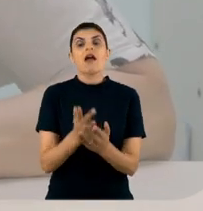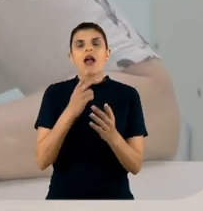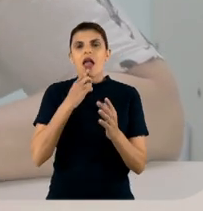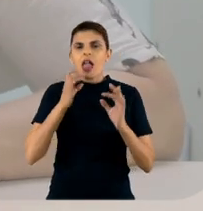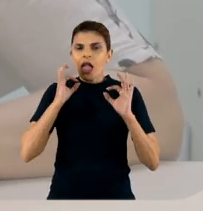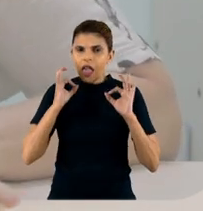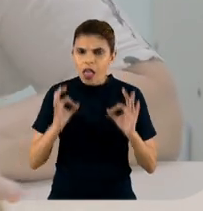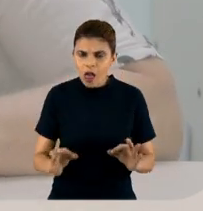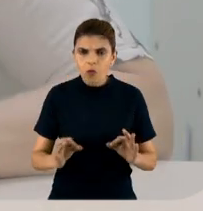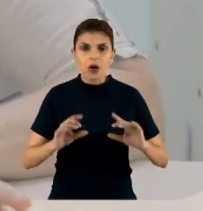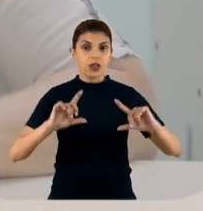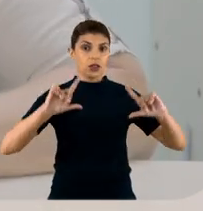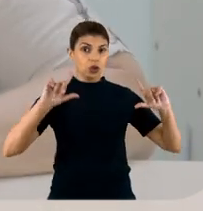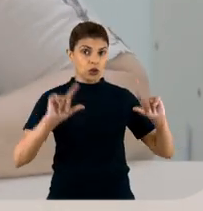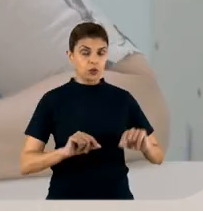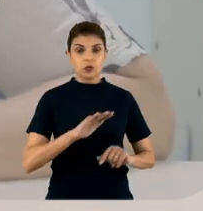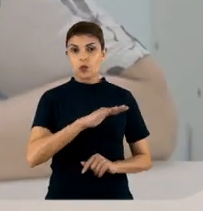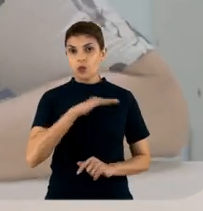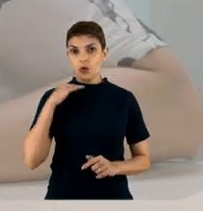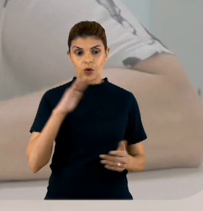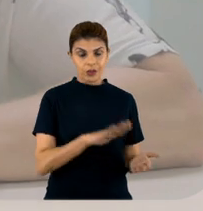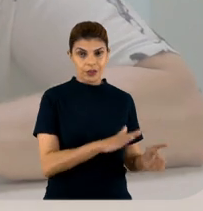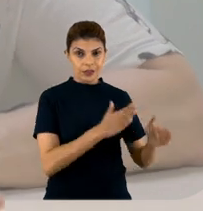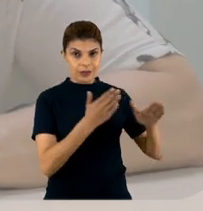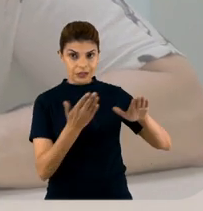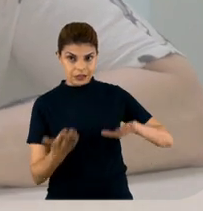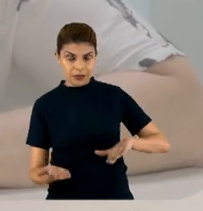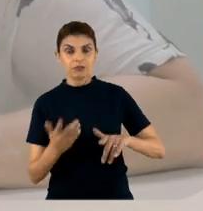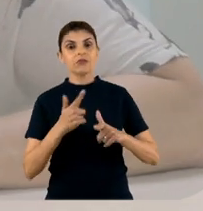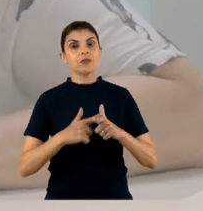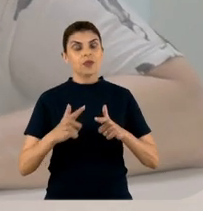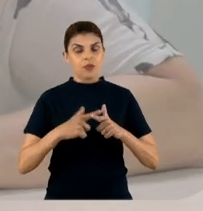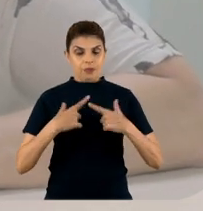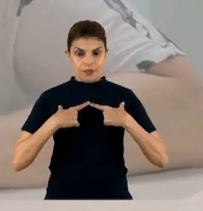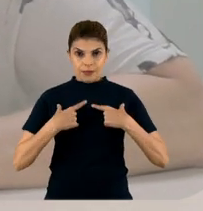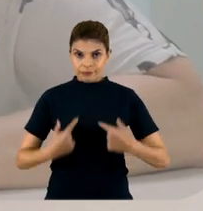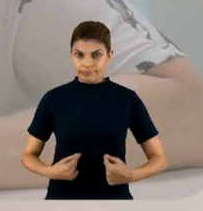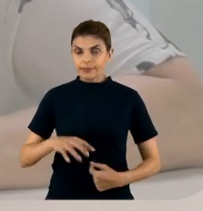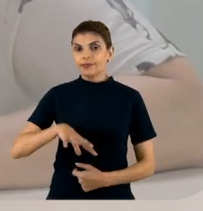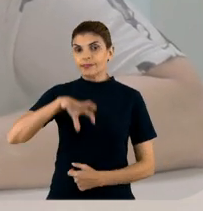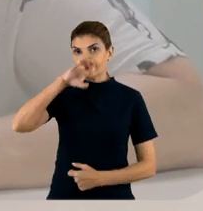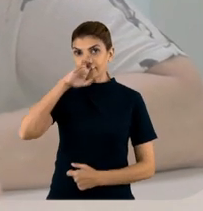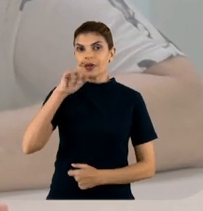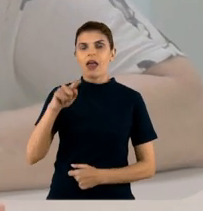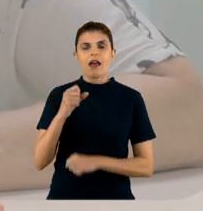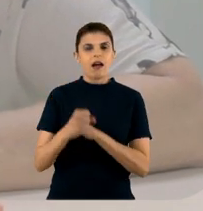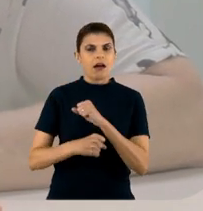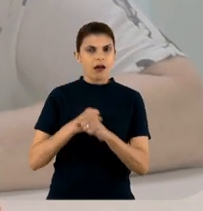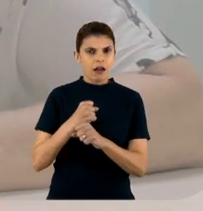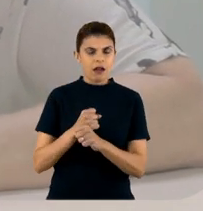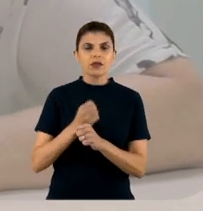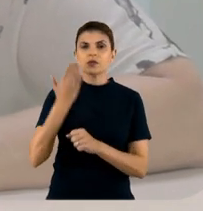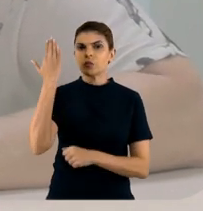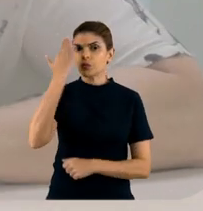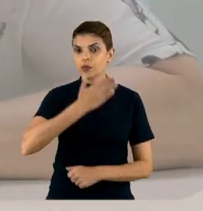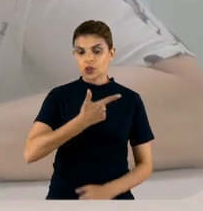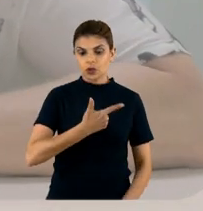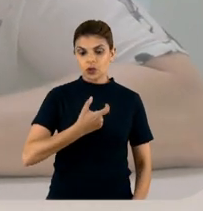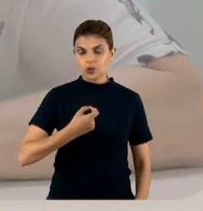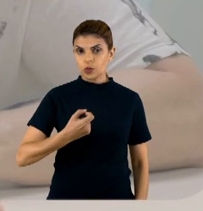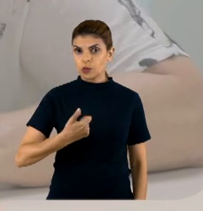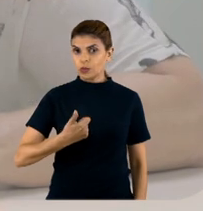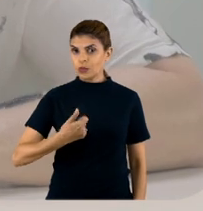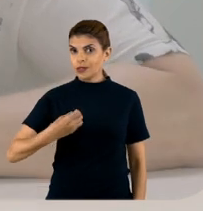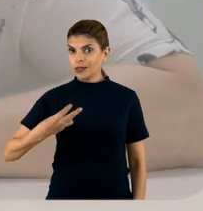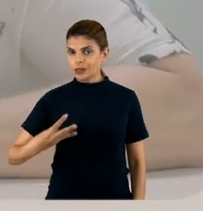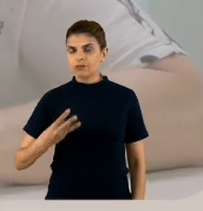realmente ela poderia reduzir a mortalidade dos pacientes com Síndrome respiratório aguda grave é de 2013 que isso passou a